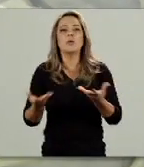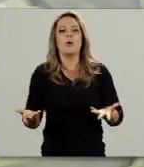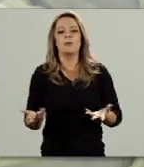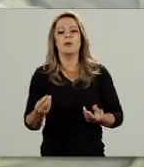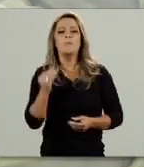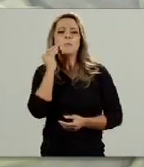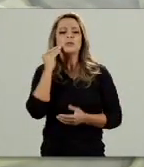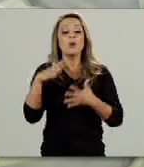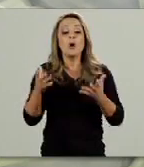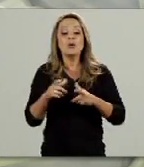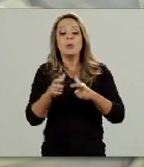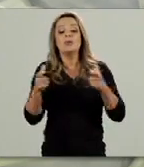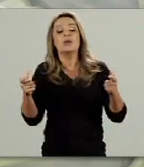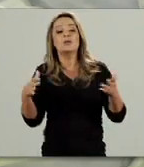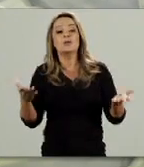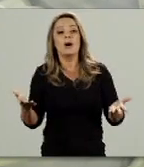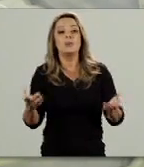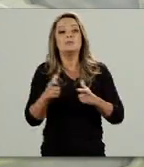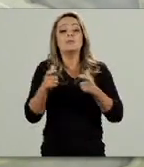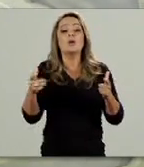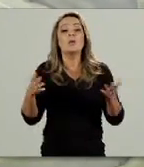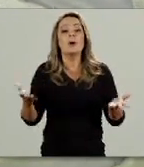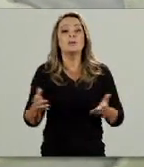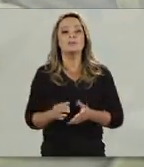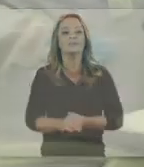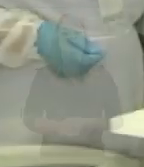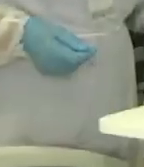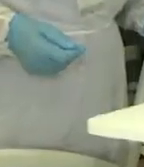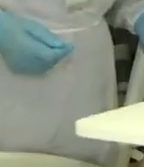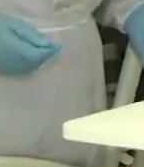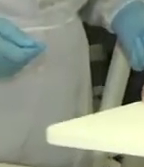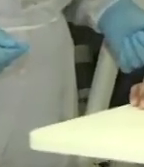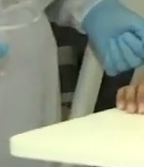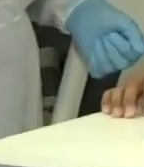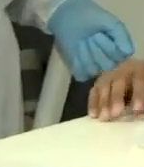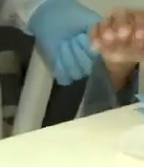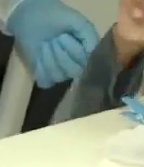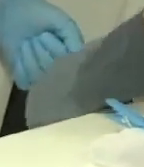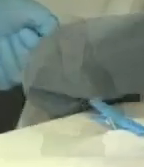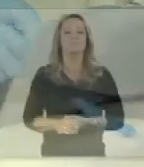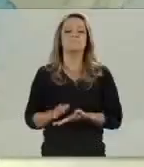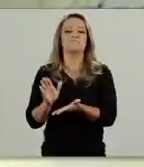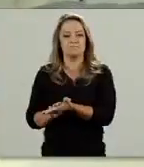vai identificar para mim qual que é o grande. Maior.